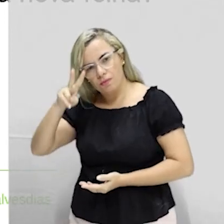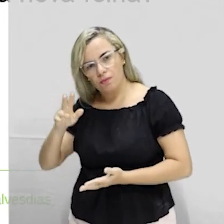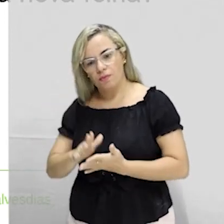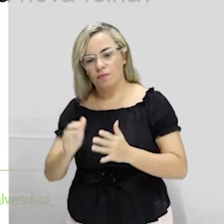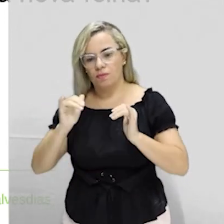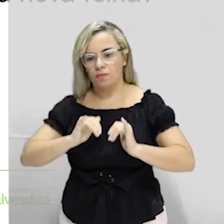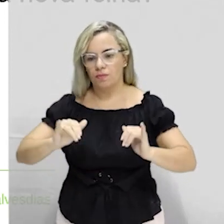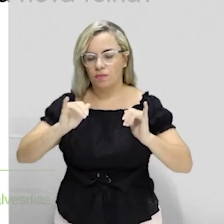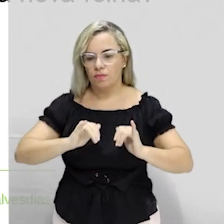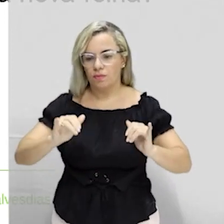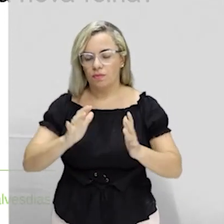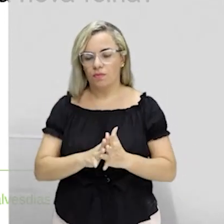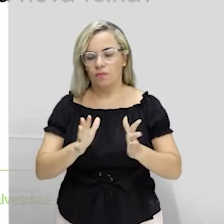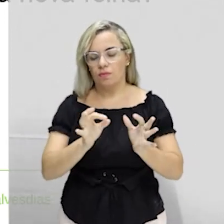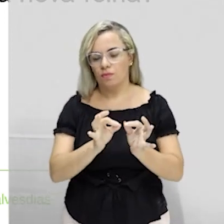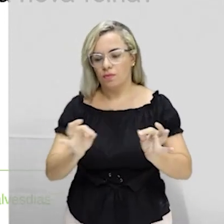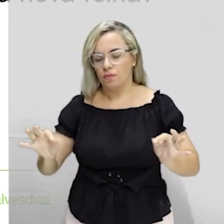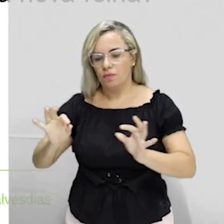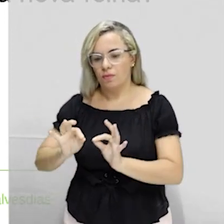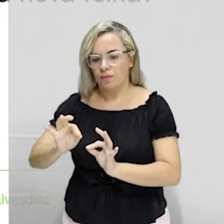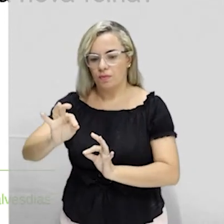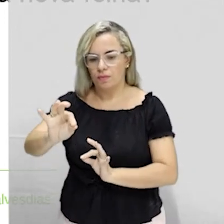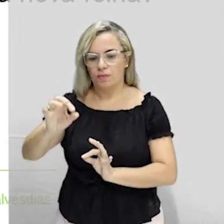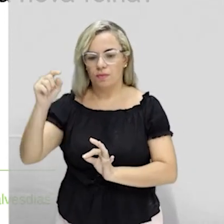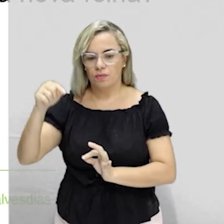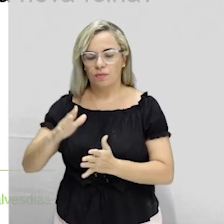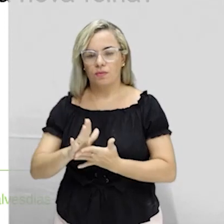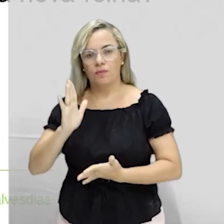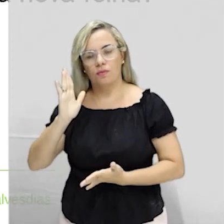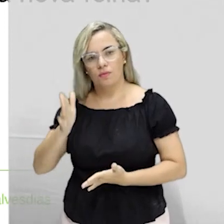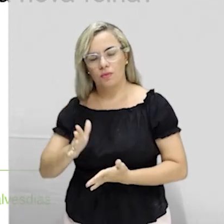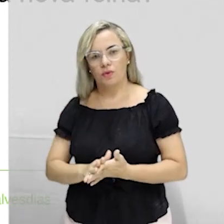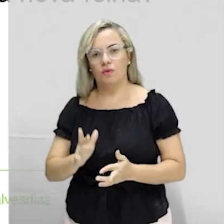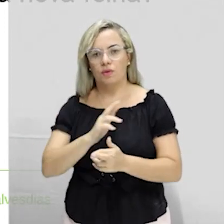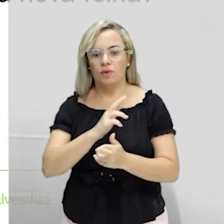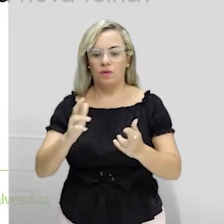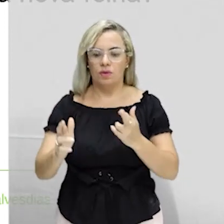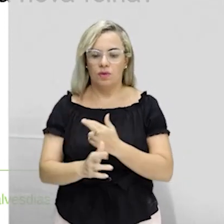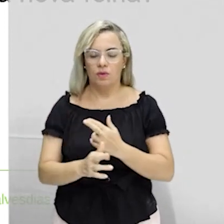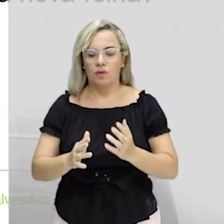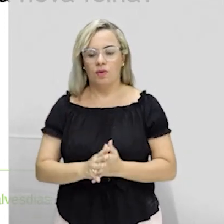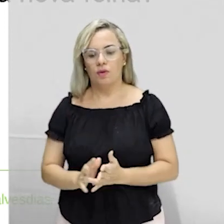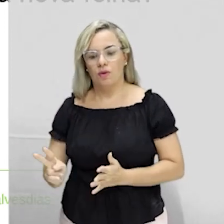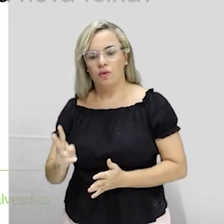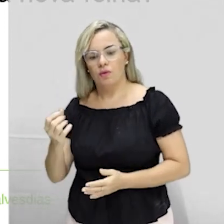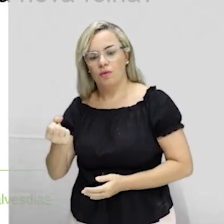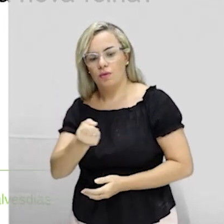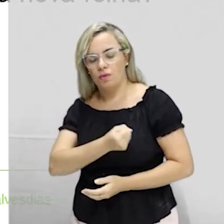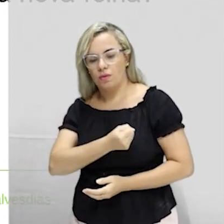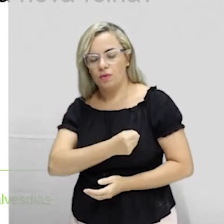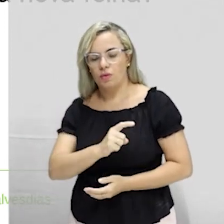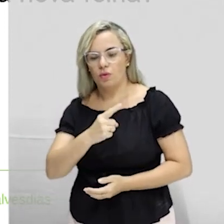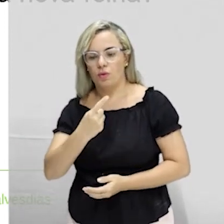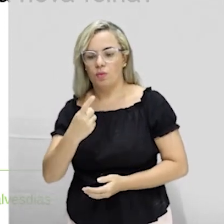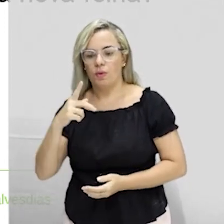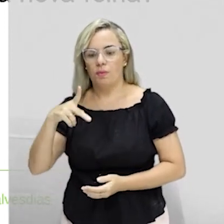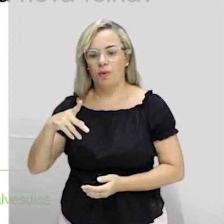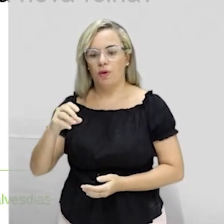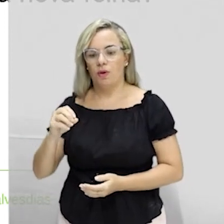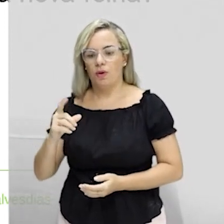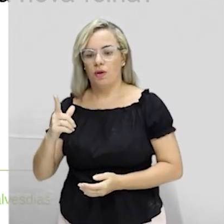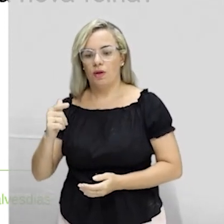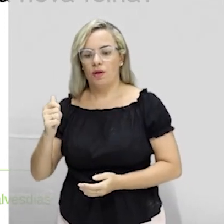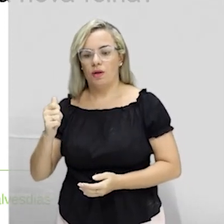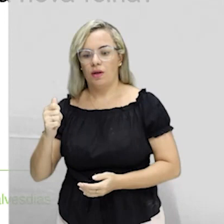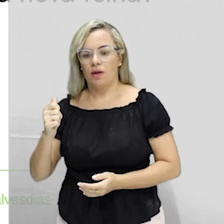adicionou lá, tanto no comprimento quanto na largura? Então, já foi estabelecido quanto equivale a 1 polegada. A pergunta quer saber,